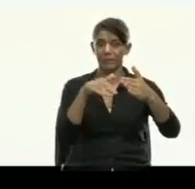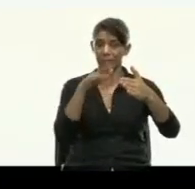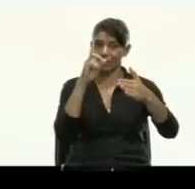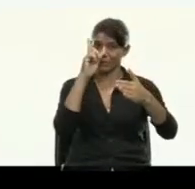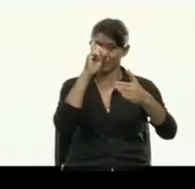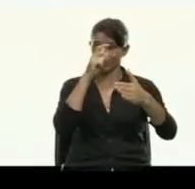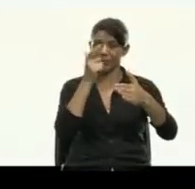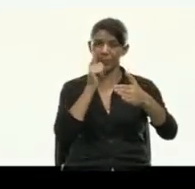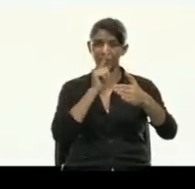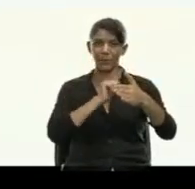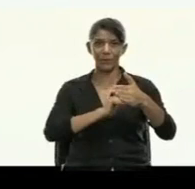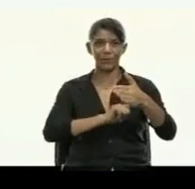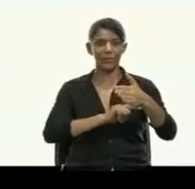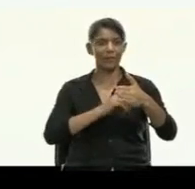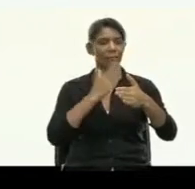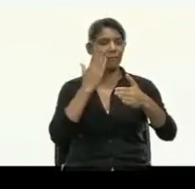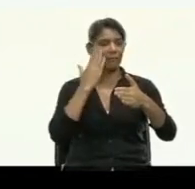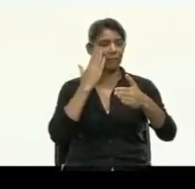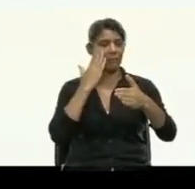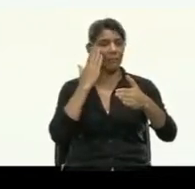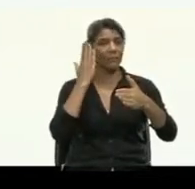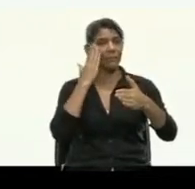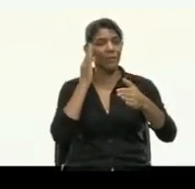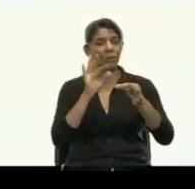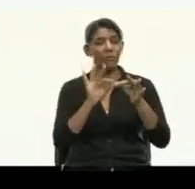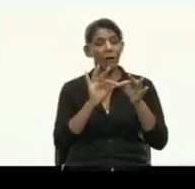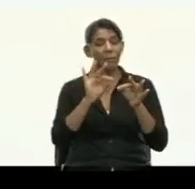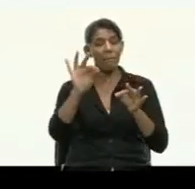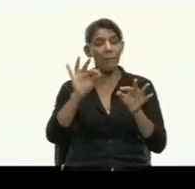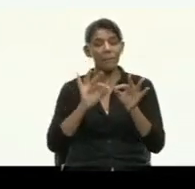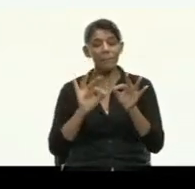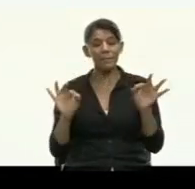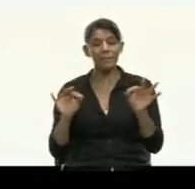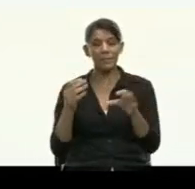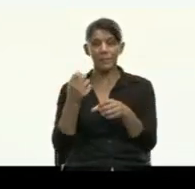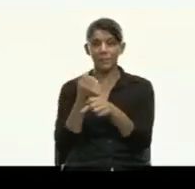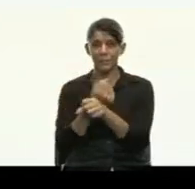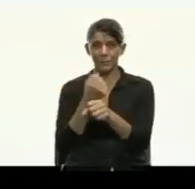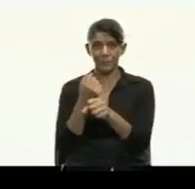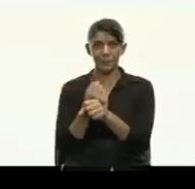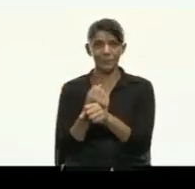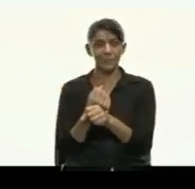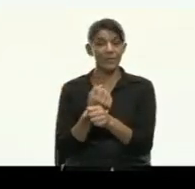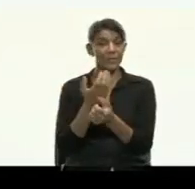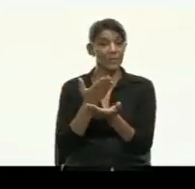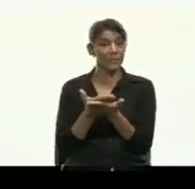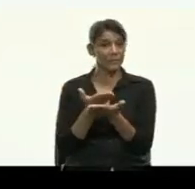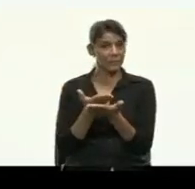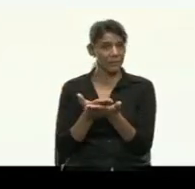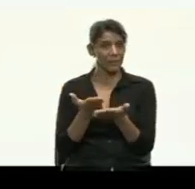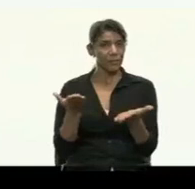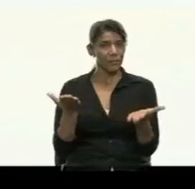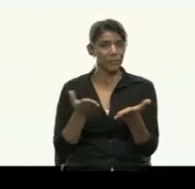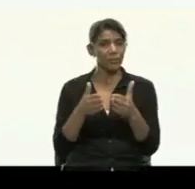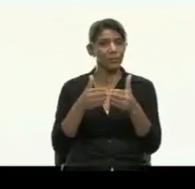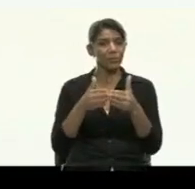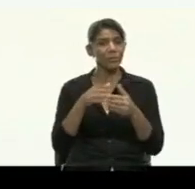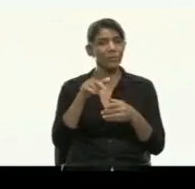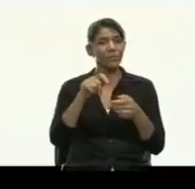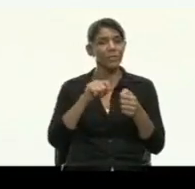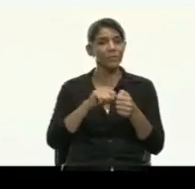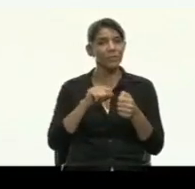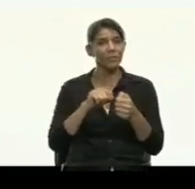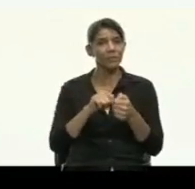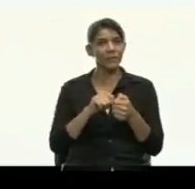vocês conseguirem ficar craque nessa locação de obra, tá? Então, nessa aula prática de hoje, o que eu vou pedir? Para a gente